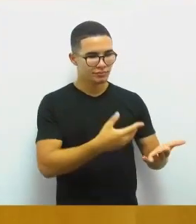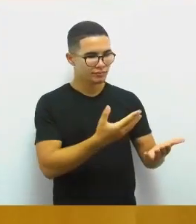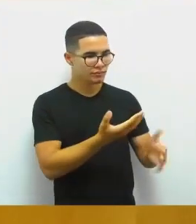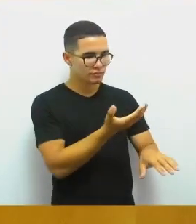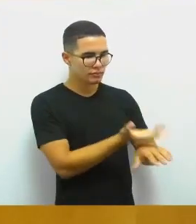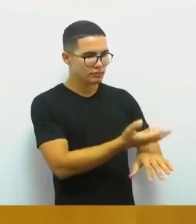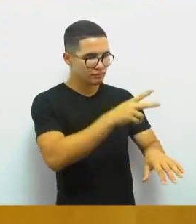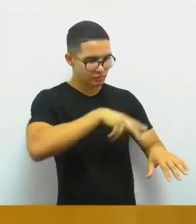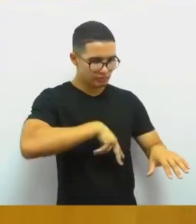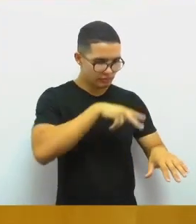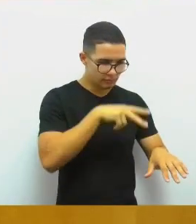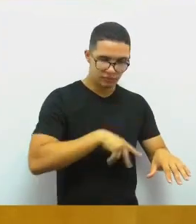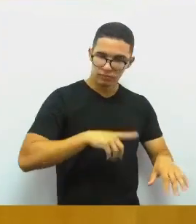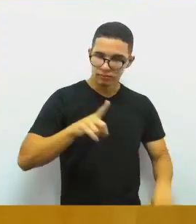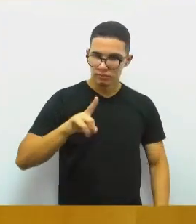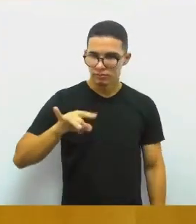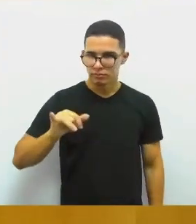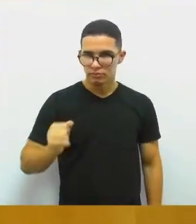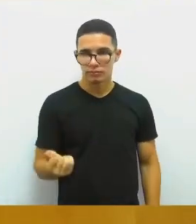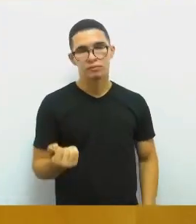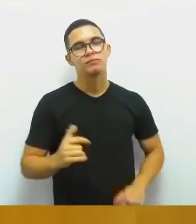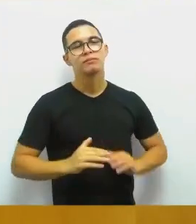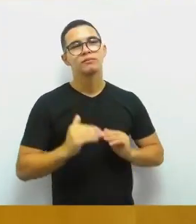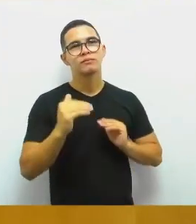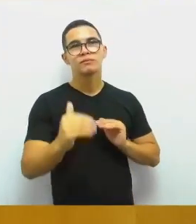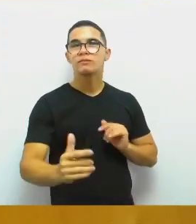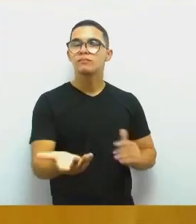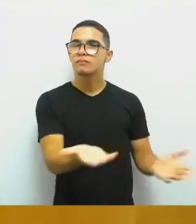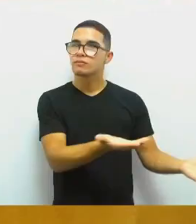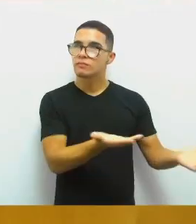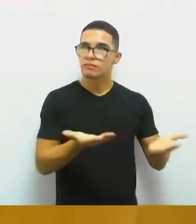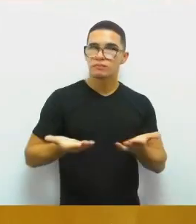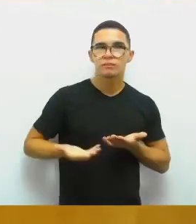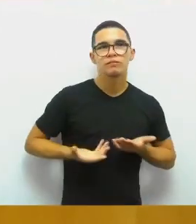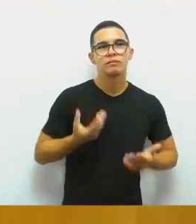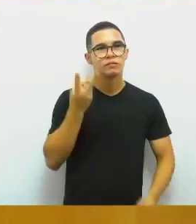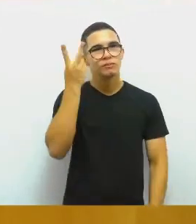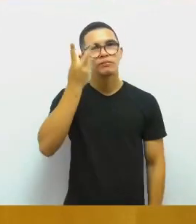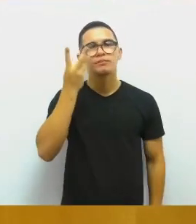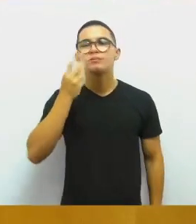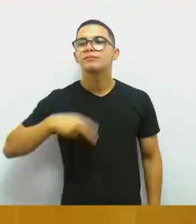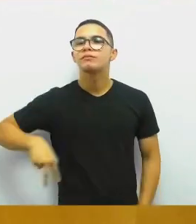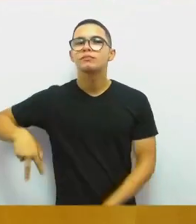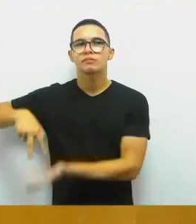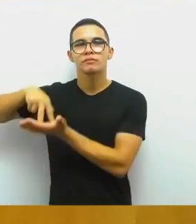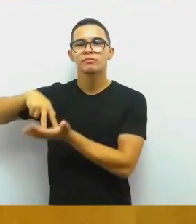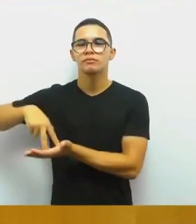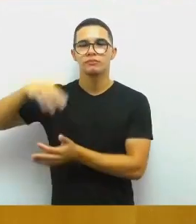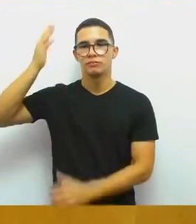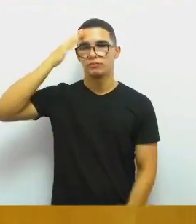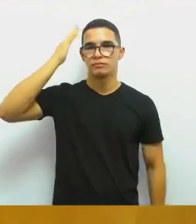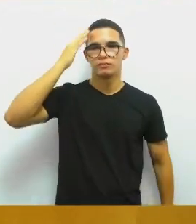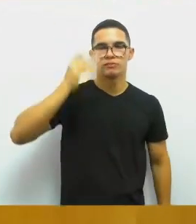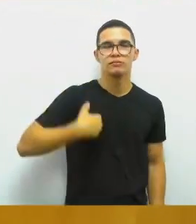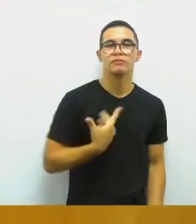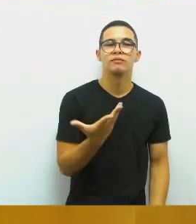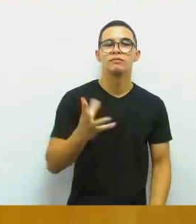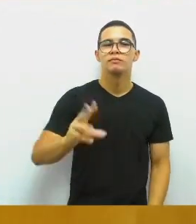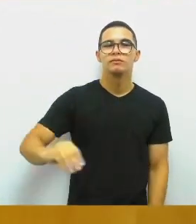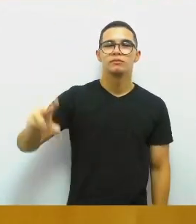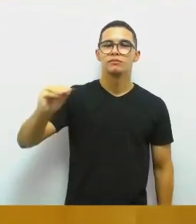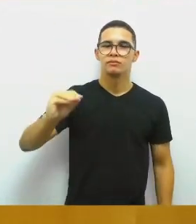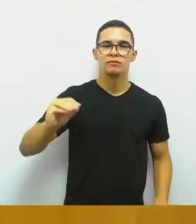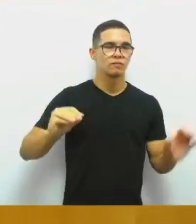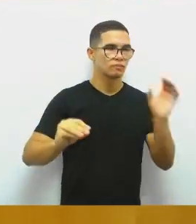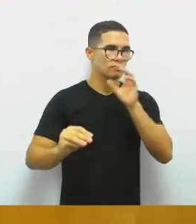das matérias constantes no expediente e, em seguida, passou a chamar os vereadores que fariam o uso da tribuna, ao saber Mascote que